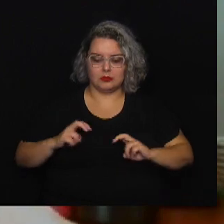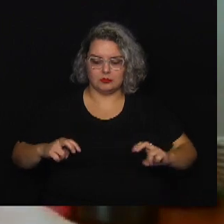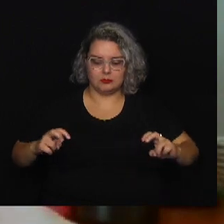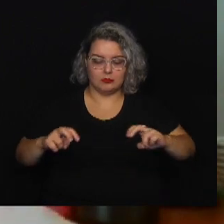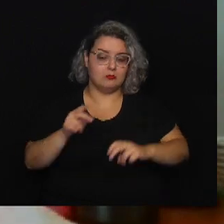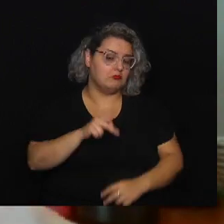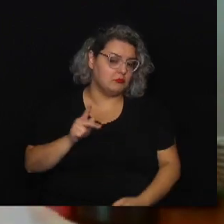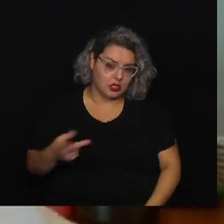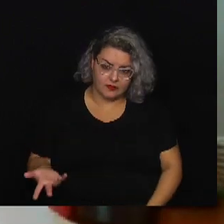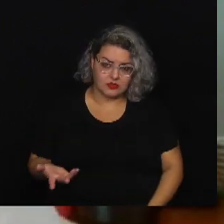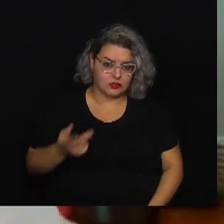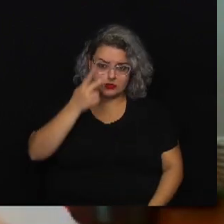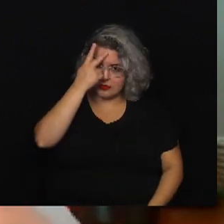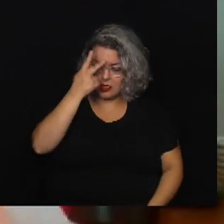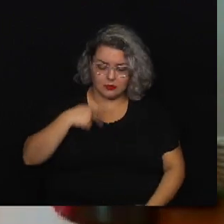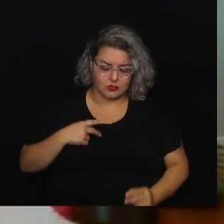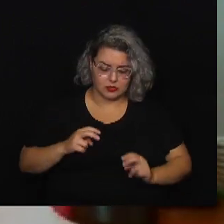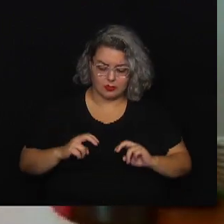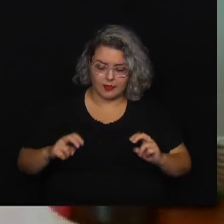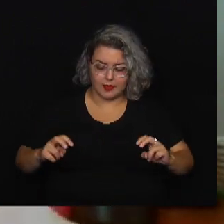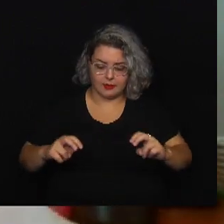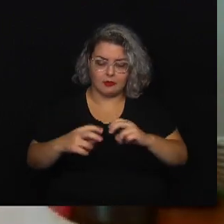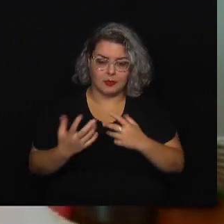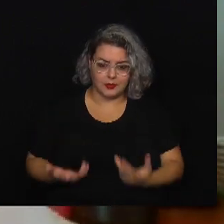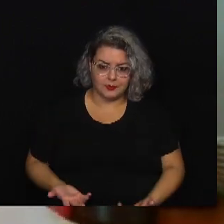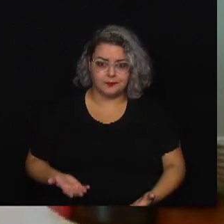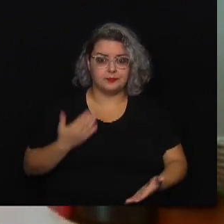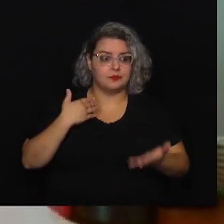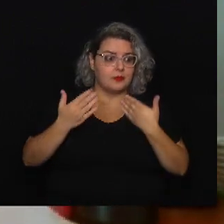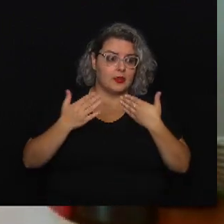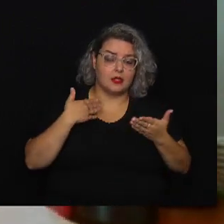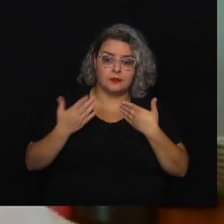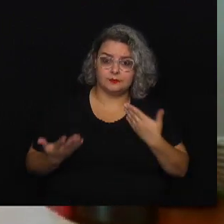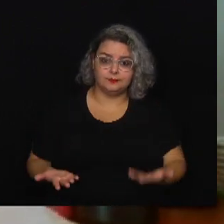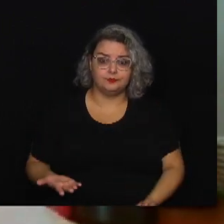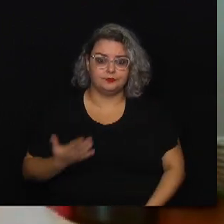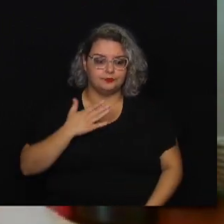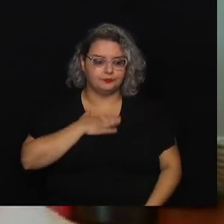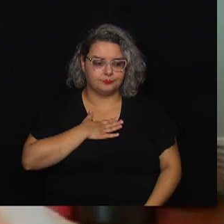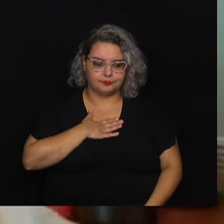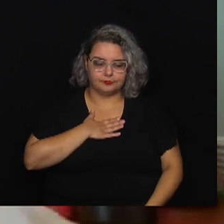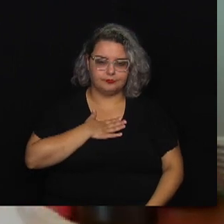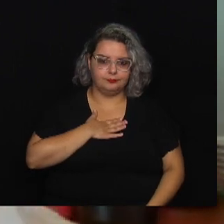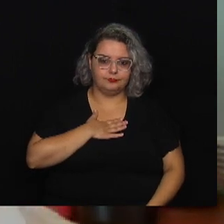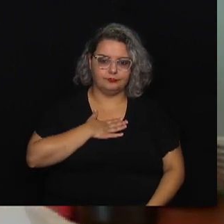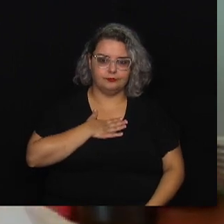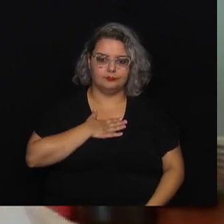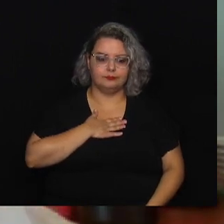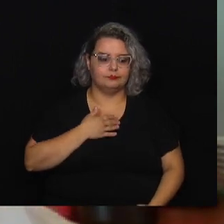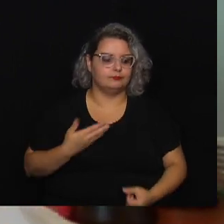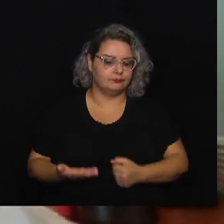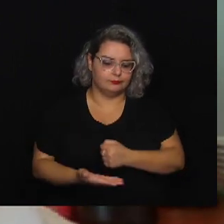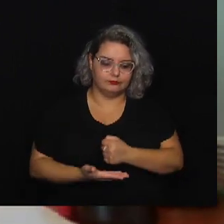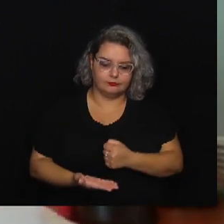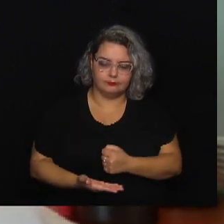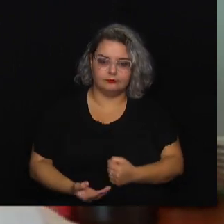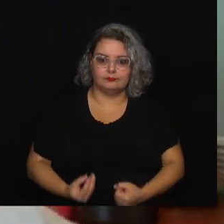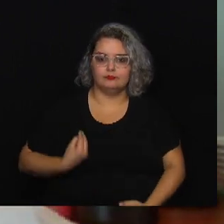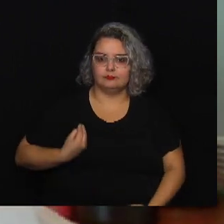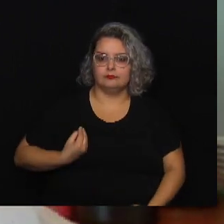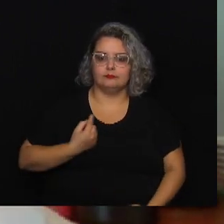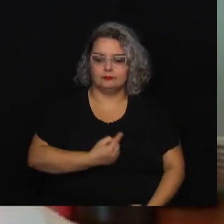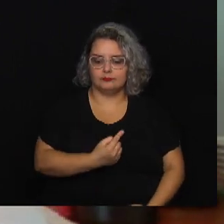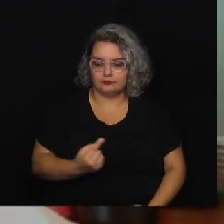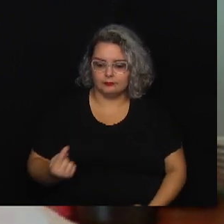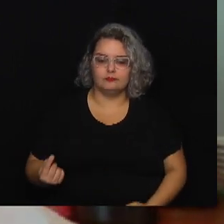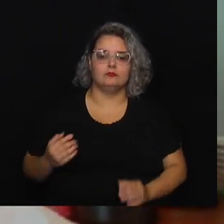eles sabem talvez aquela conversa, para mim, é fundamental na vida de um professor e de uma